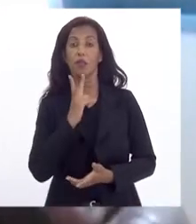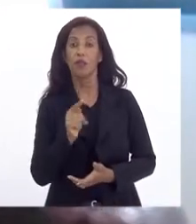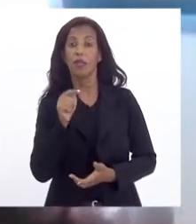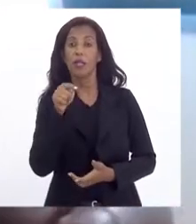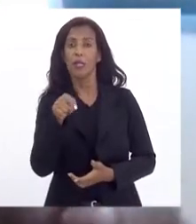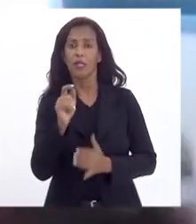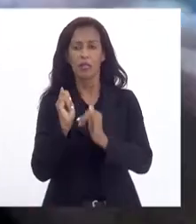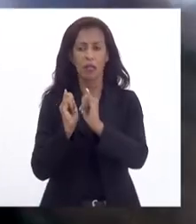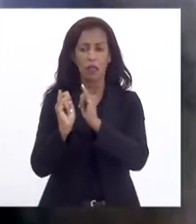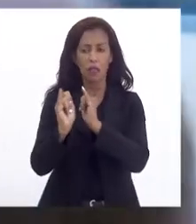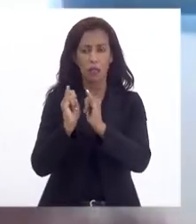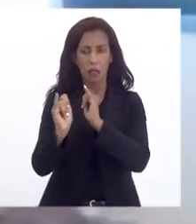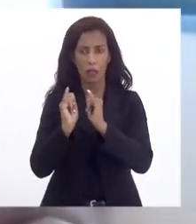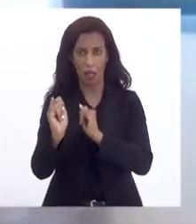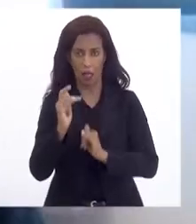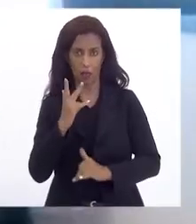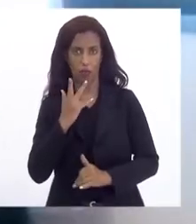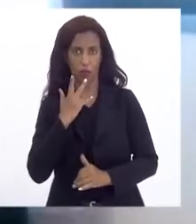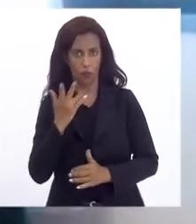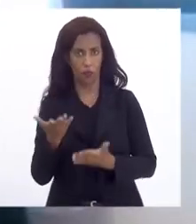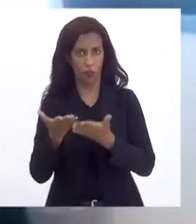esses dados que eu dei, que afrouxa